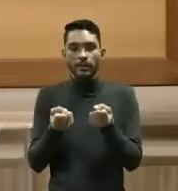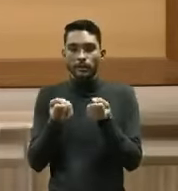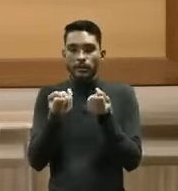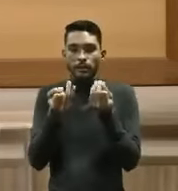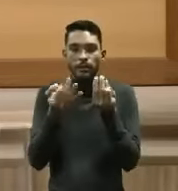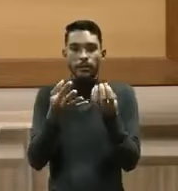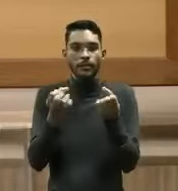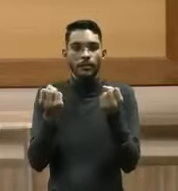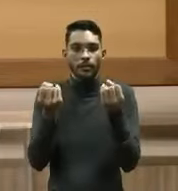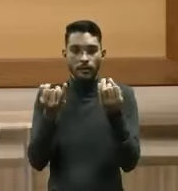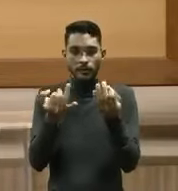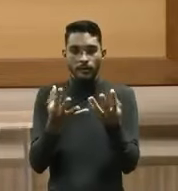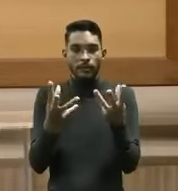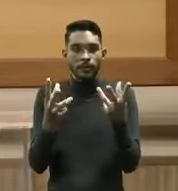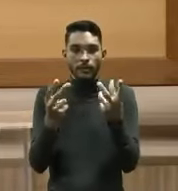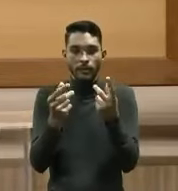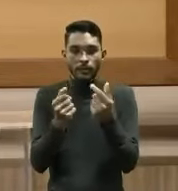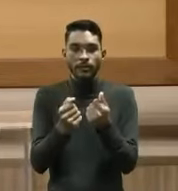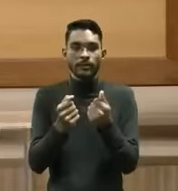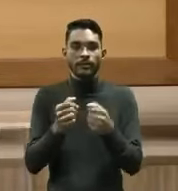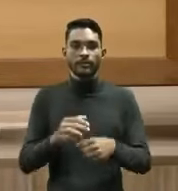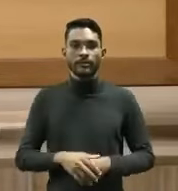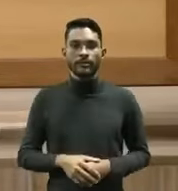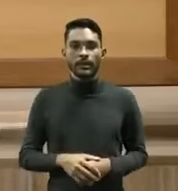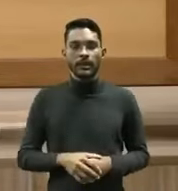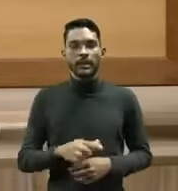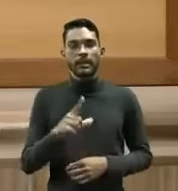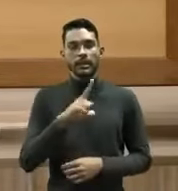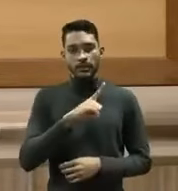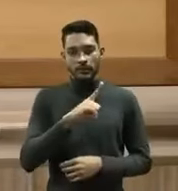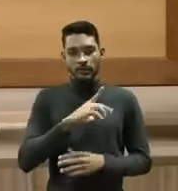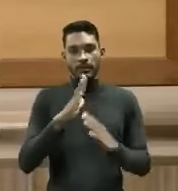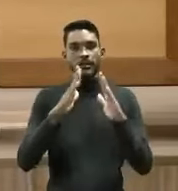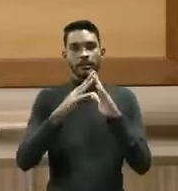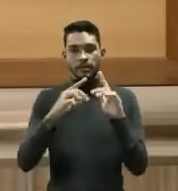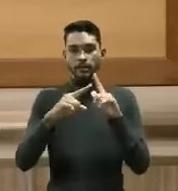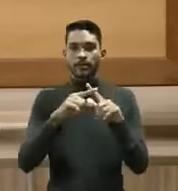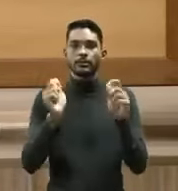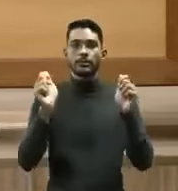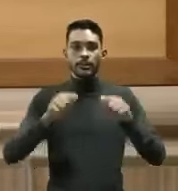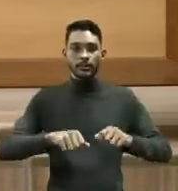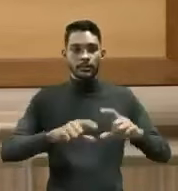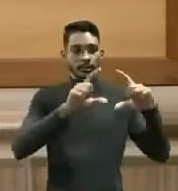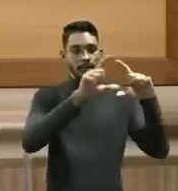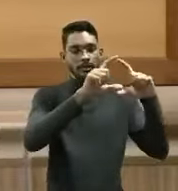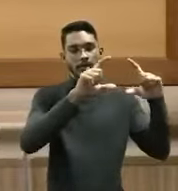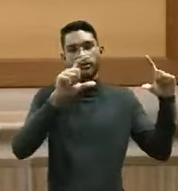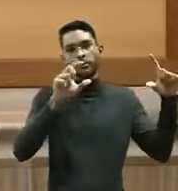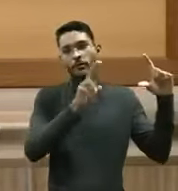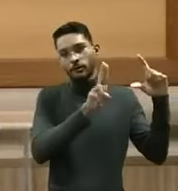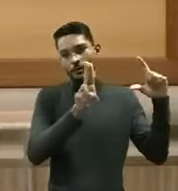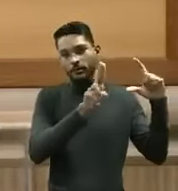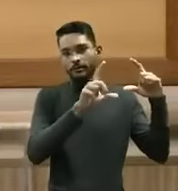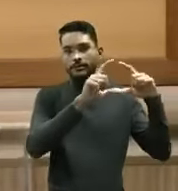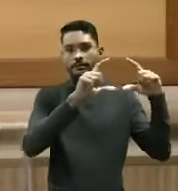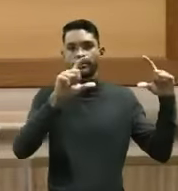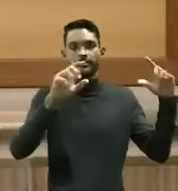aziel tem tem igreja hoje que ela pode ter a placa de igreja ela pode ter nome de